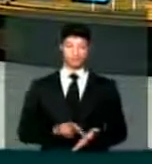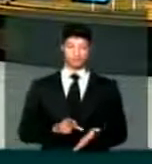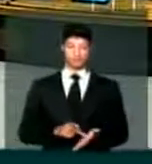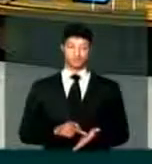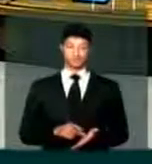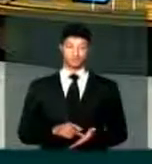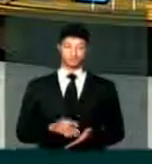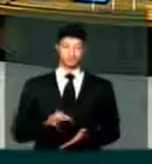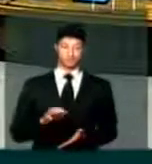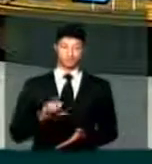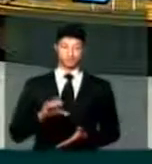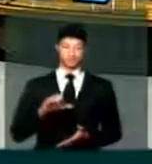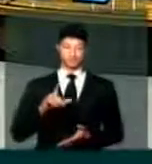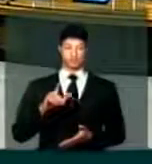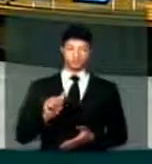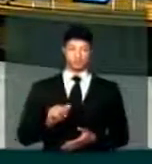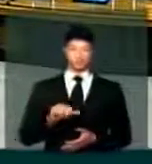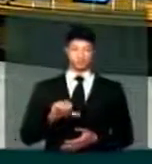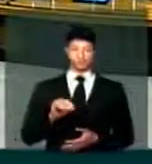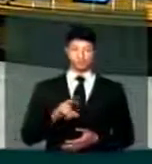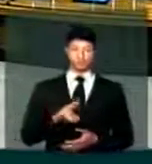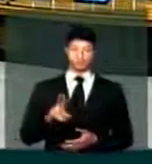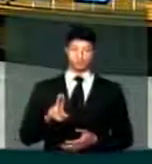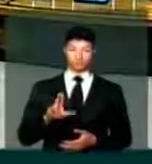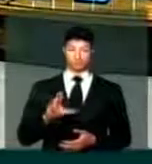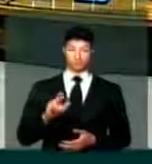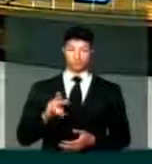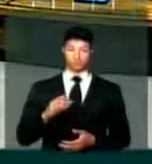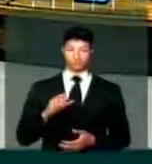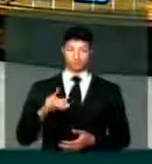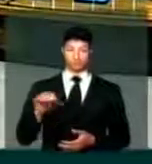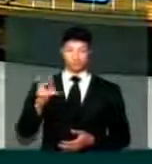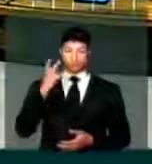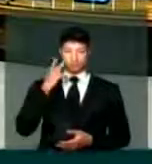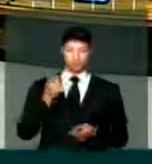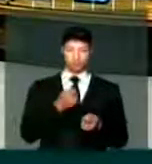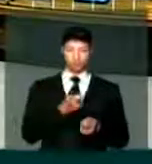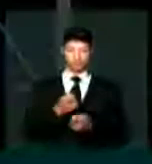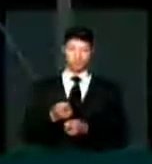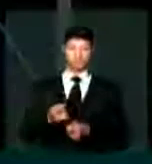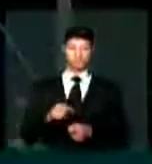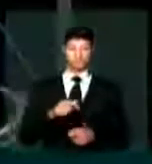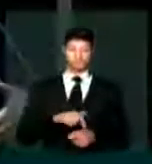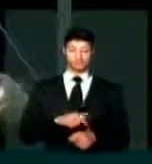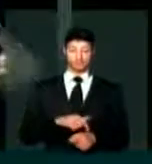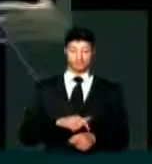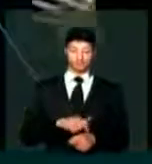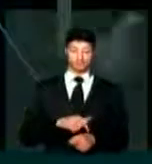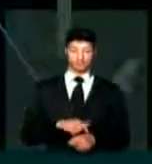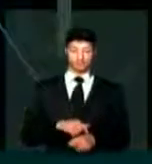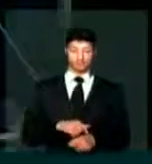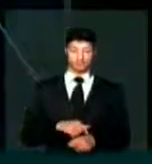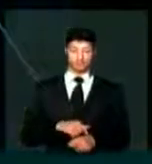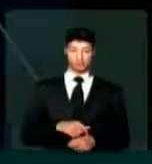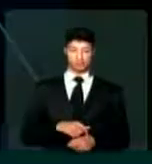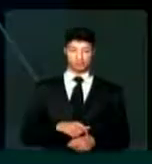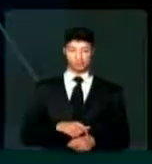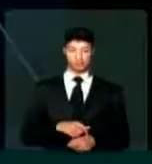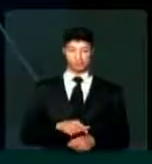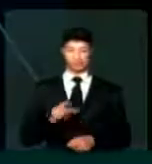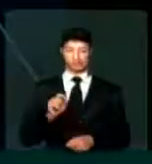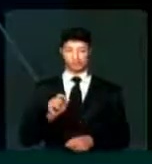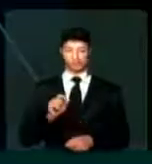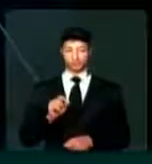indefinidamente a tecla da corrupção para tentar ainda, nesse influxo lacerdista